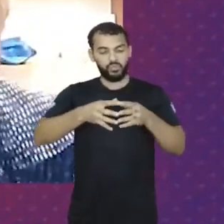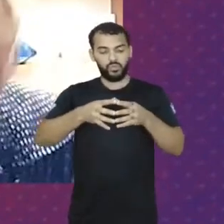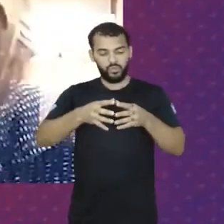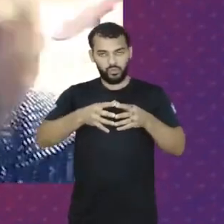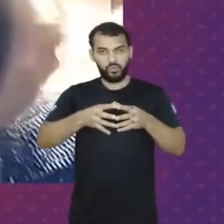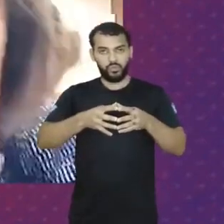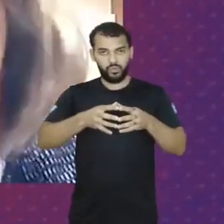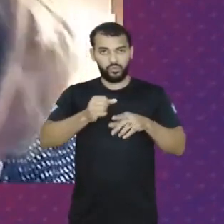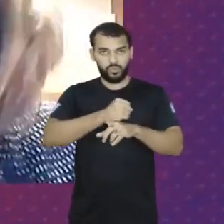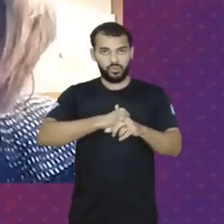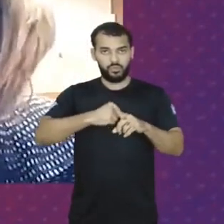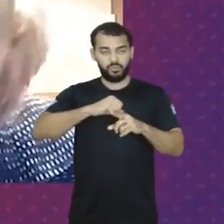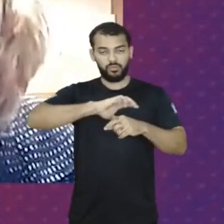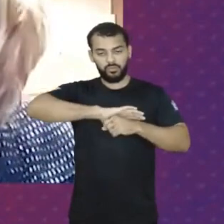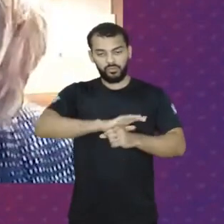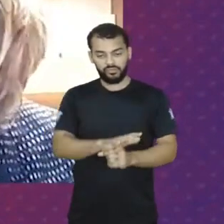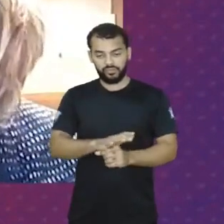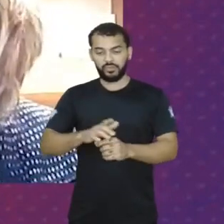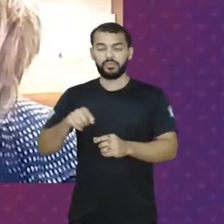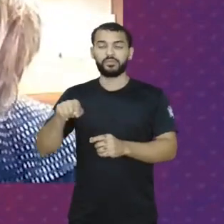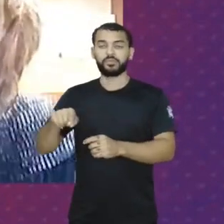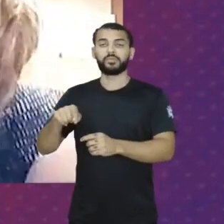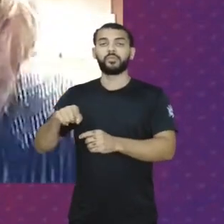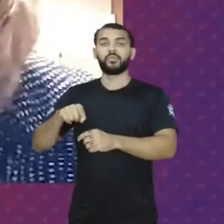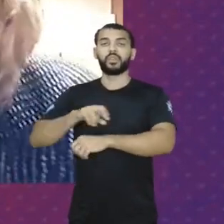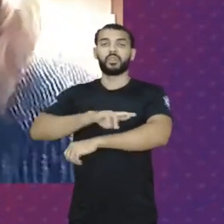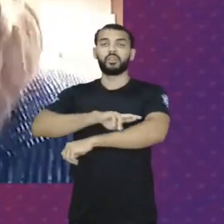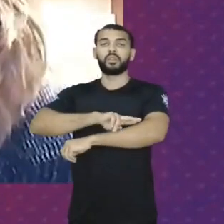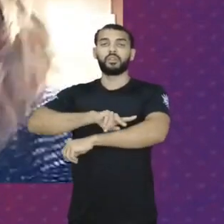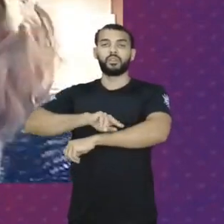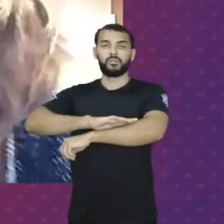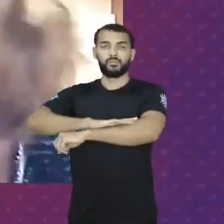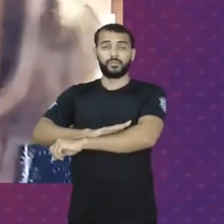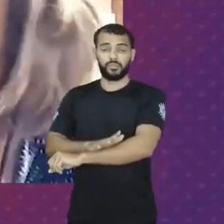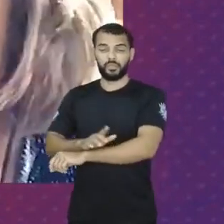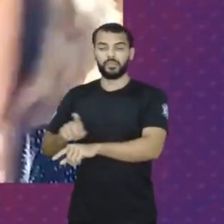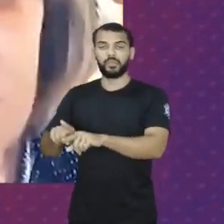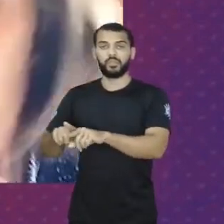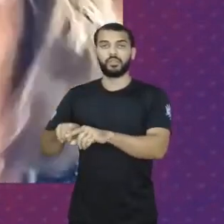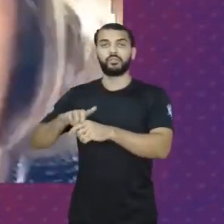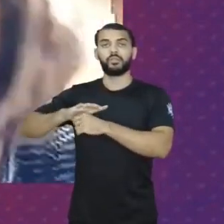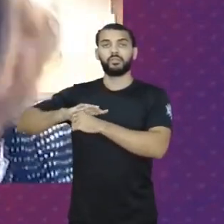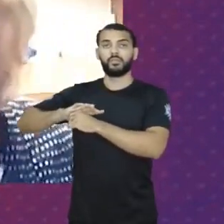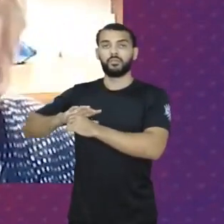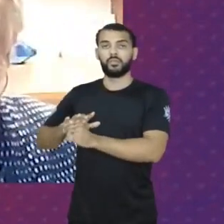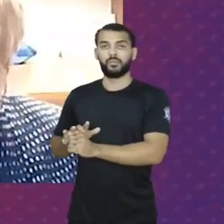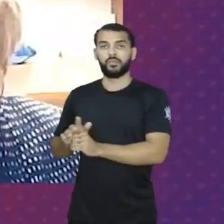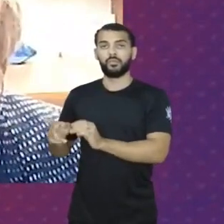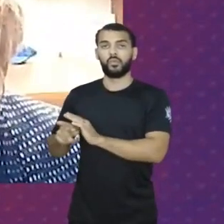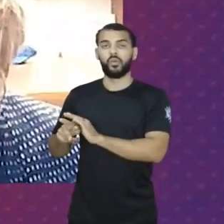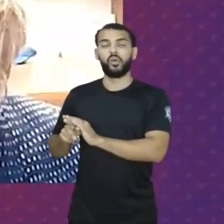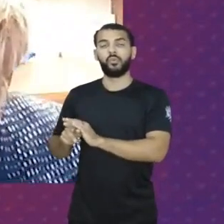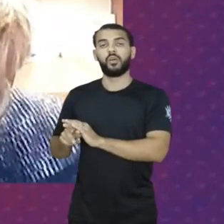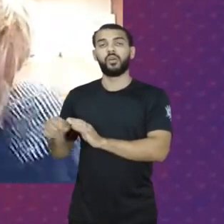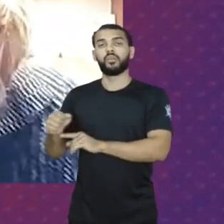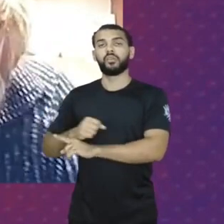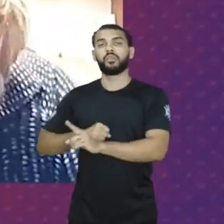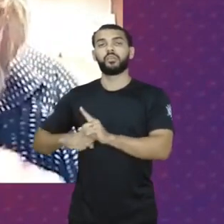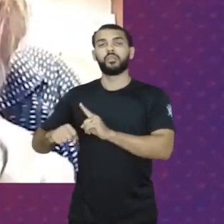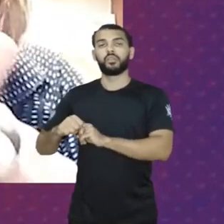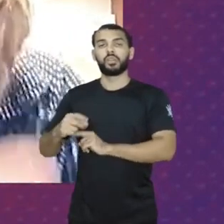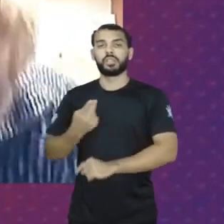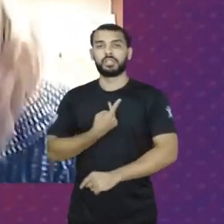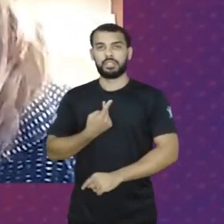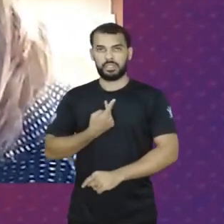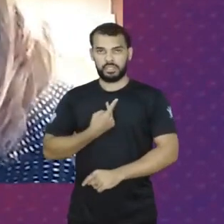a opressão racial, étnica e a opressão de uma sociedade cis-hétero-normativa. É preciso